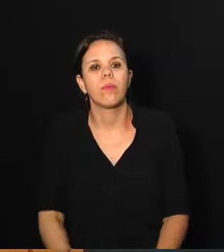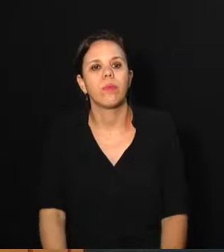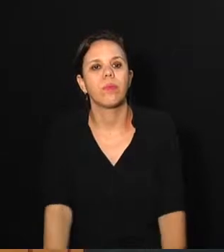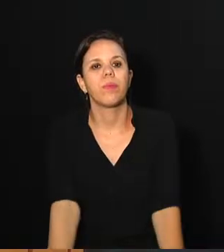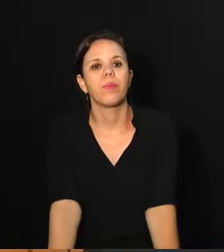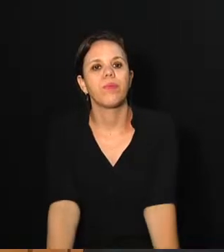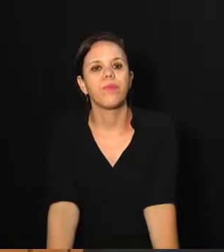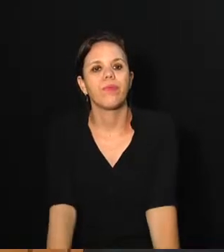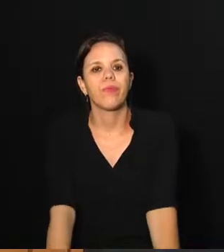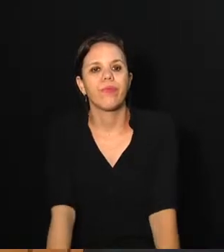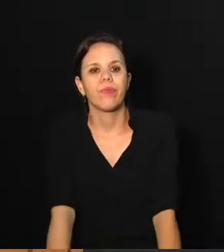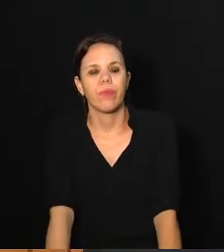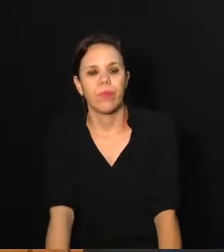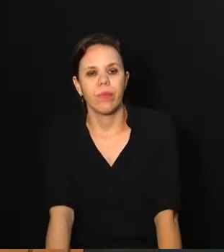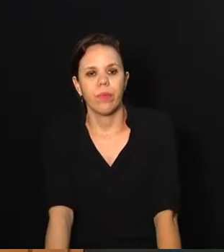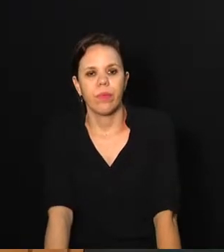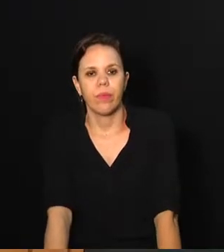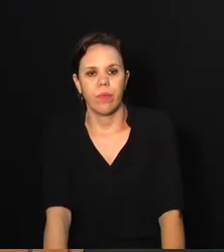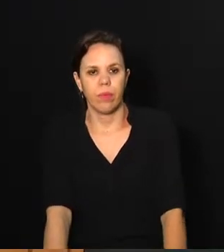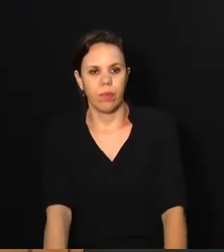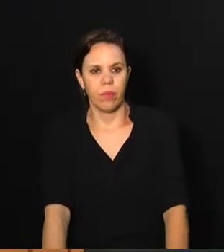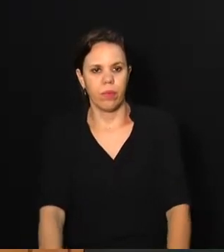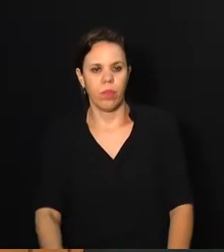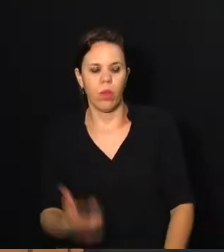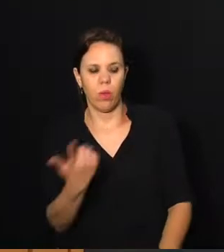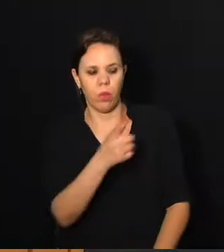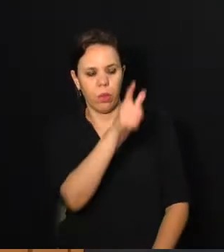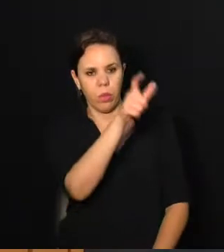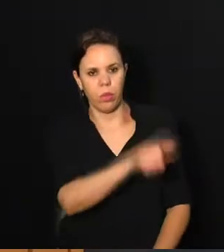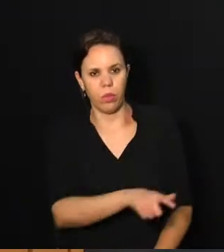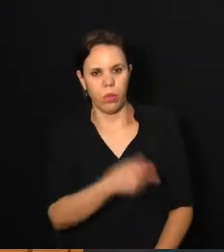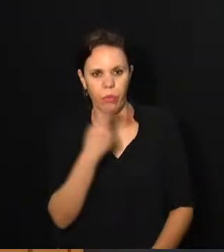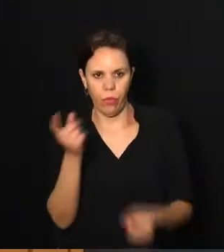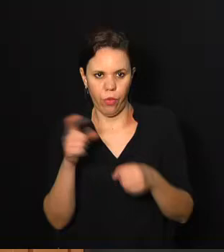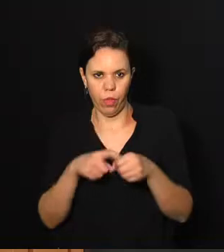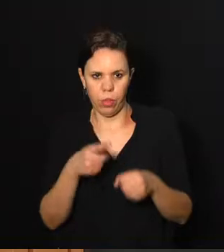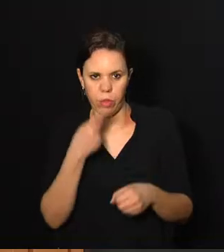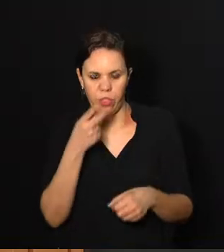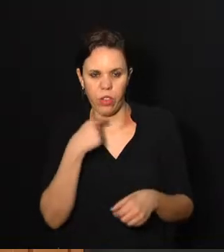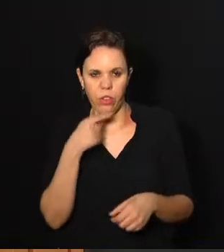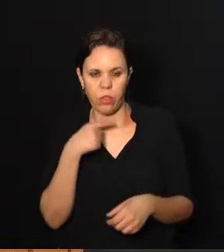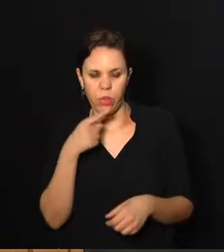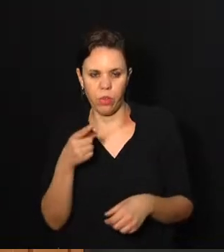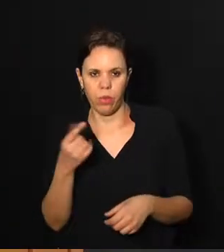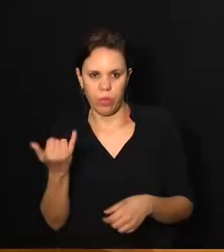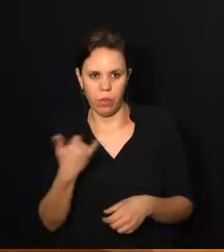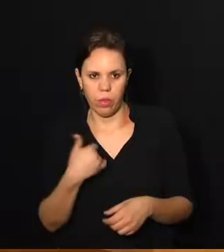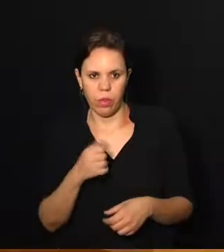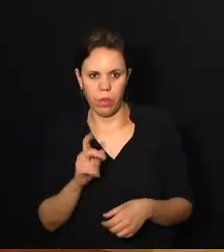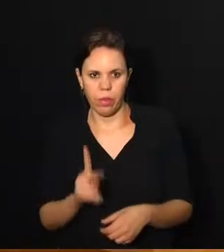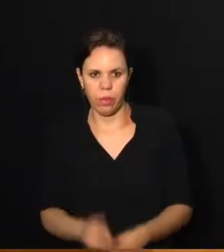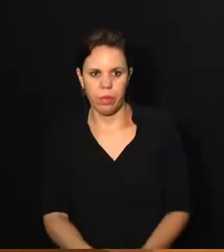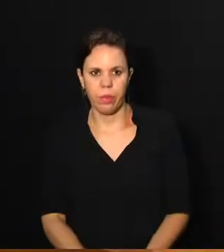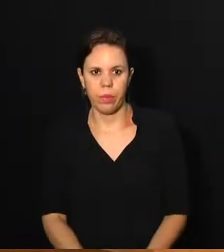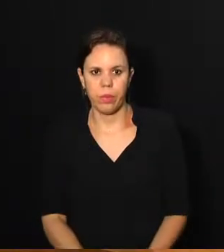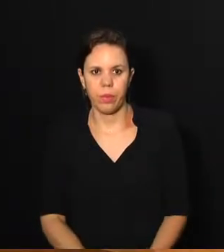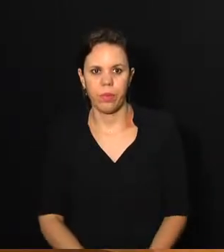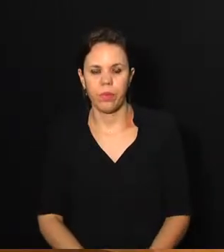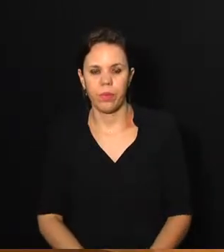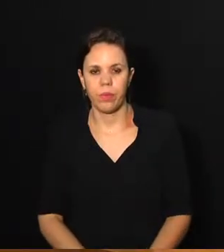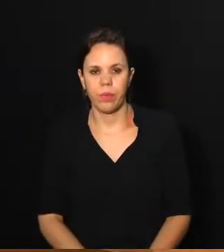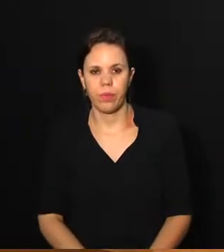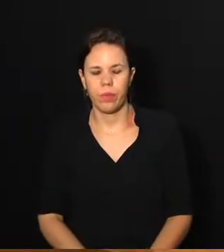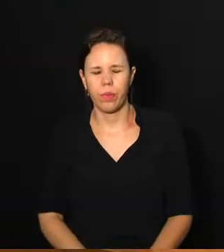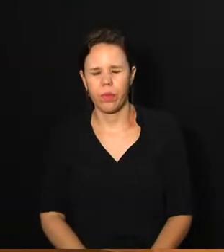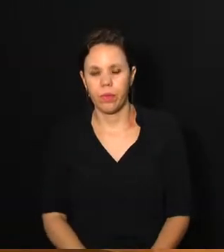né? Bom, eu vou passar a palavra, depois eu posso retornar qualquer dúvida que aparecer. Sr. Paulo, agradeço.